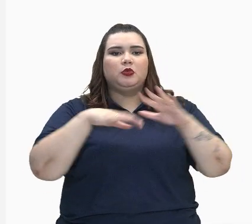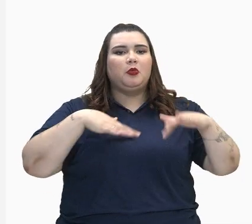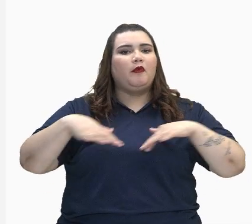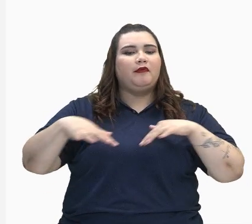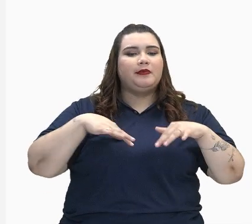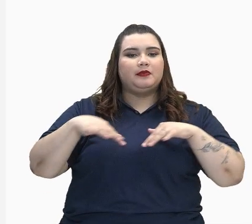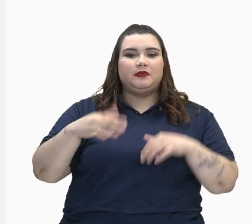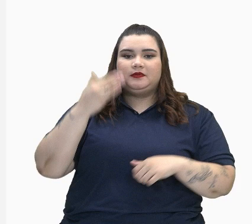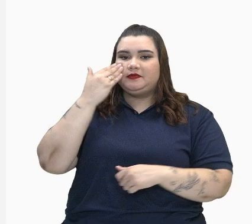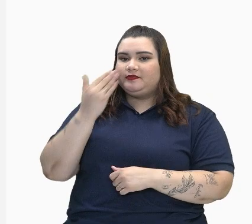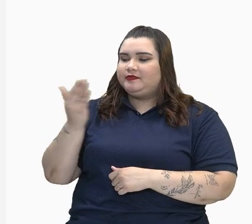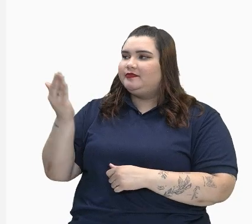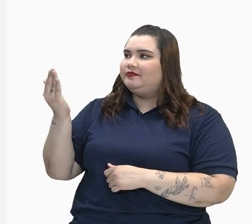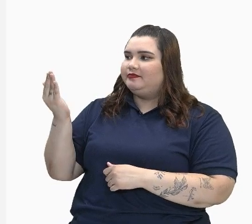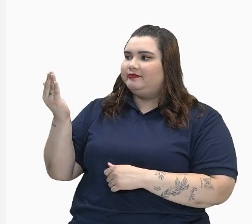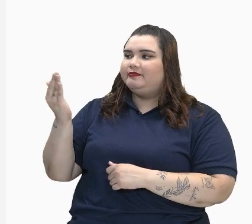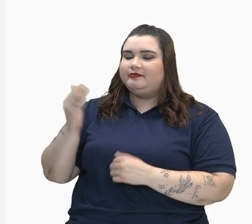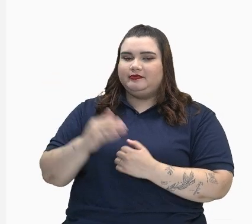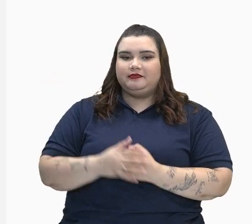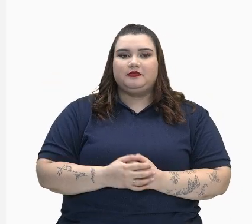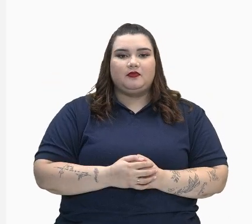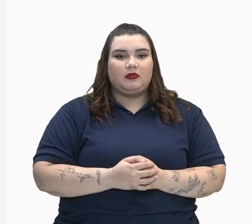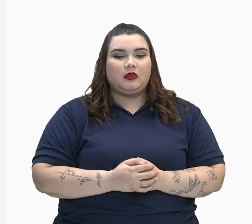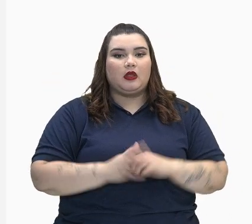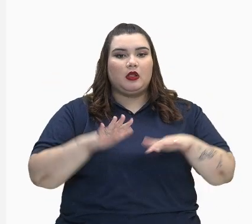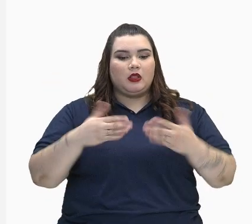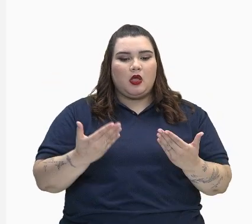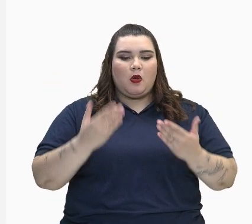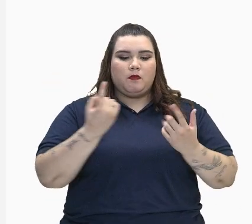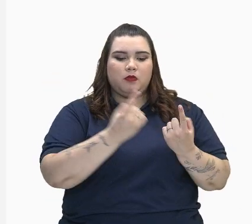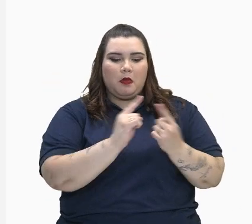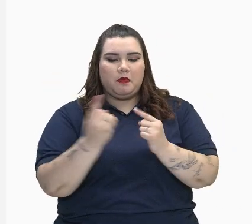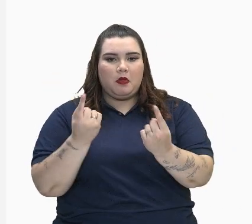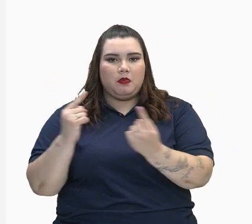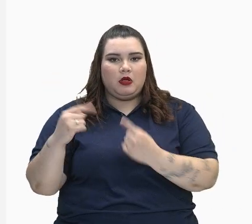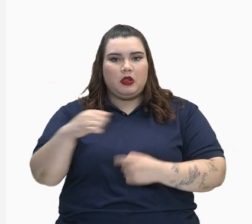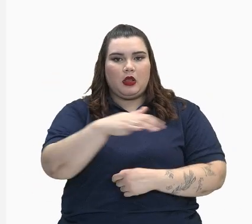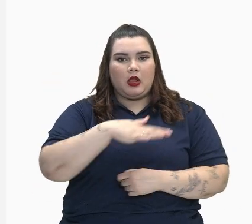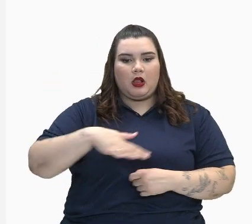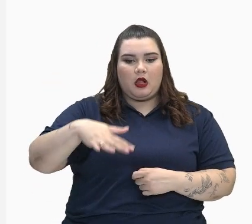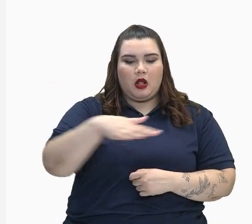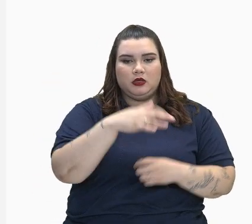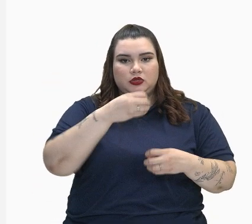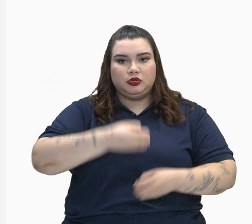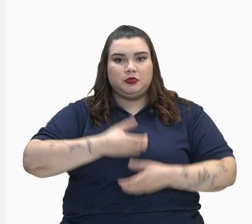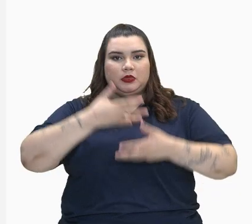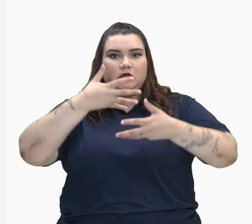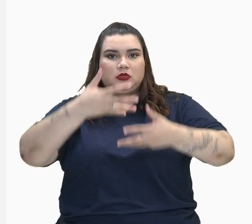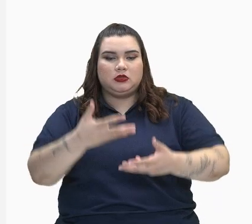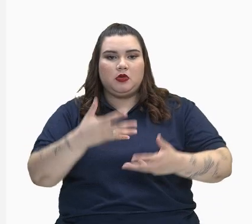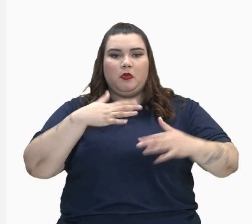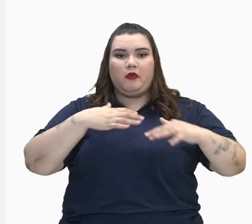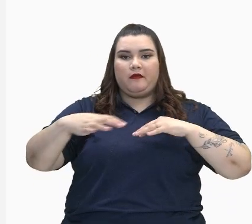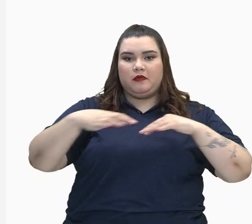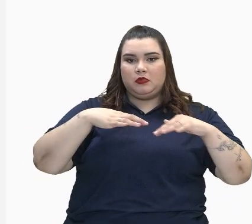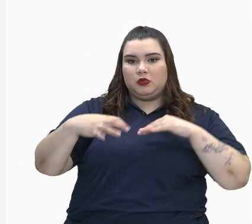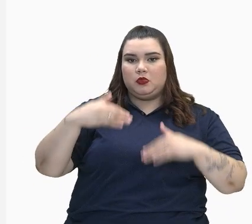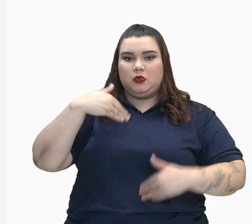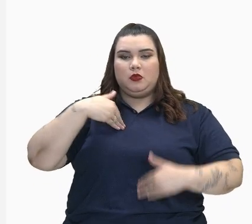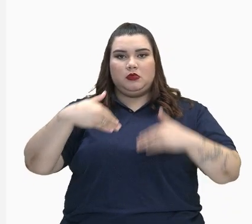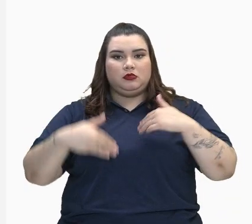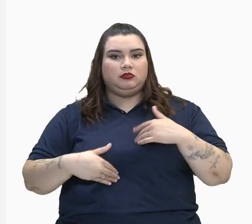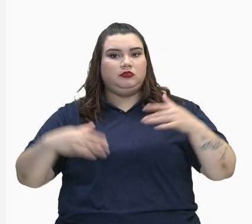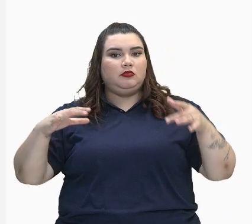movimento nas artes cênicas? Deslocamento no espaço, gestos e ritmos. O corpo